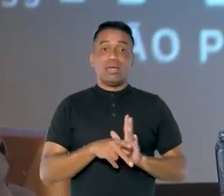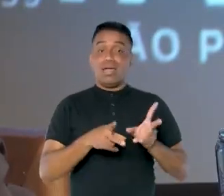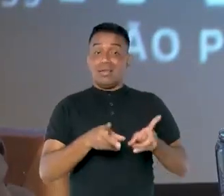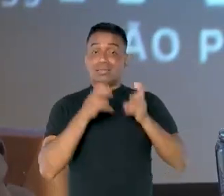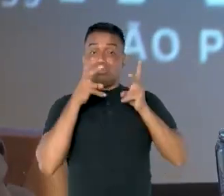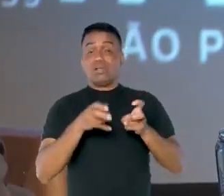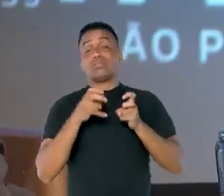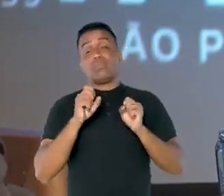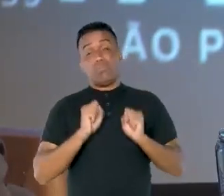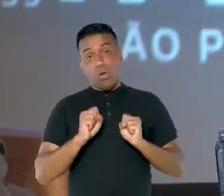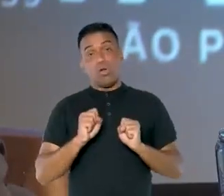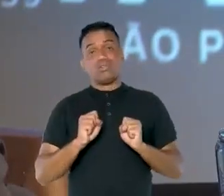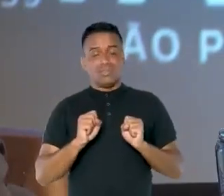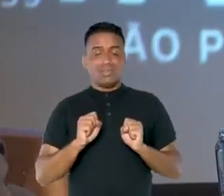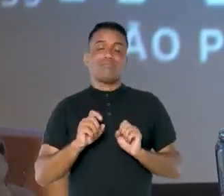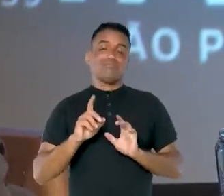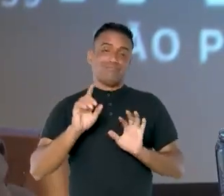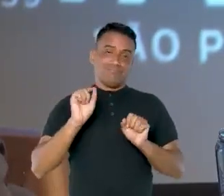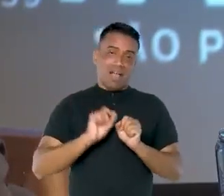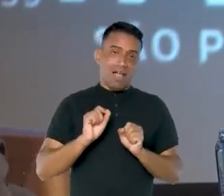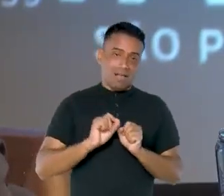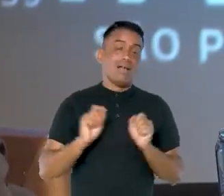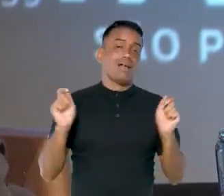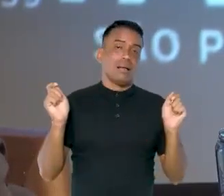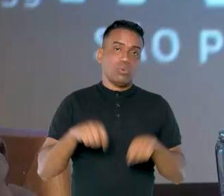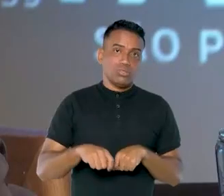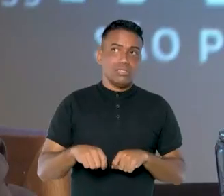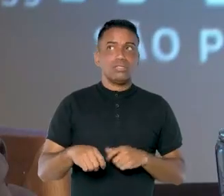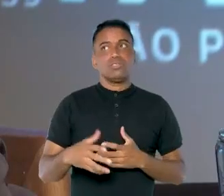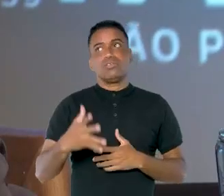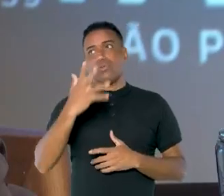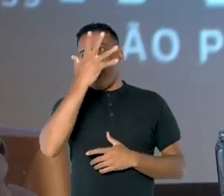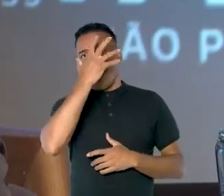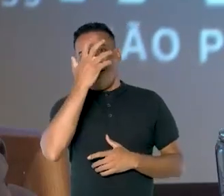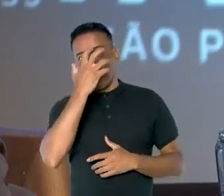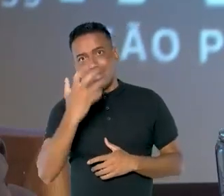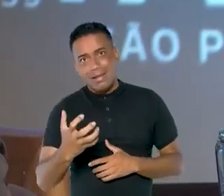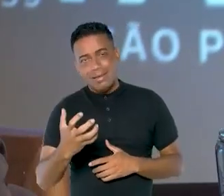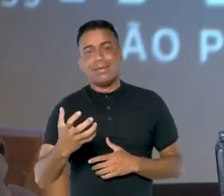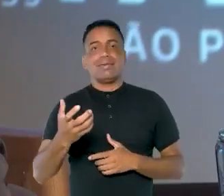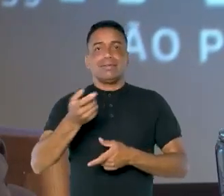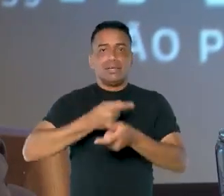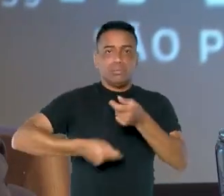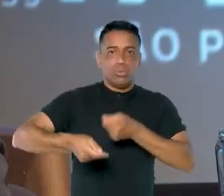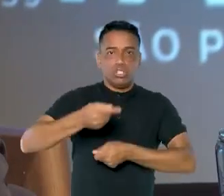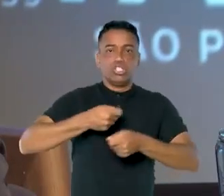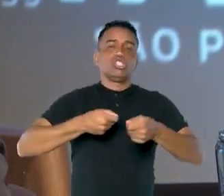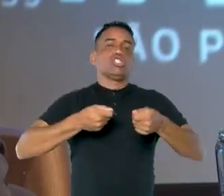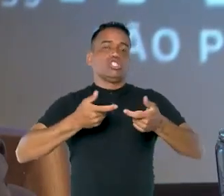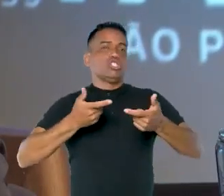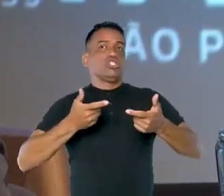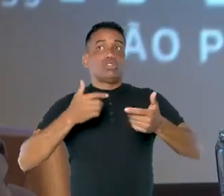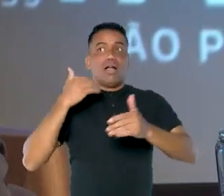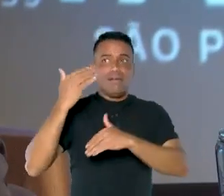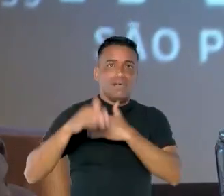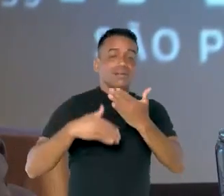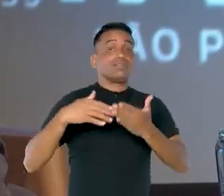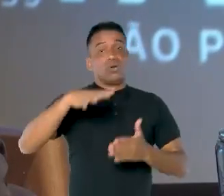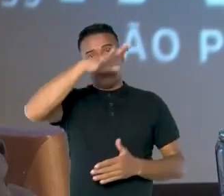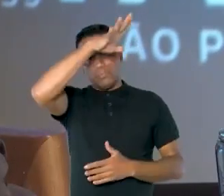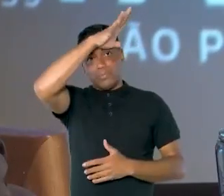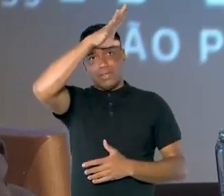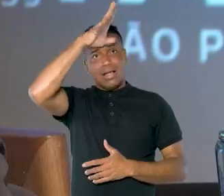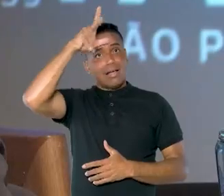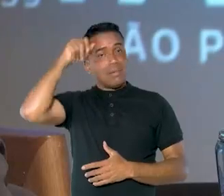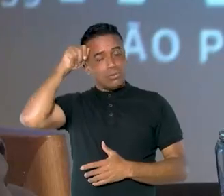faça. Aí, então, é possível atrair e fazer com que avance. Eu acho que é um caminho para a Amazônia e é